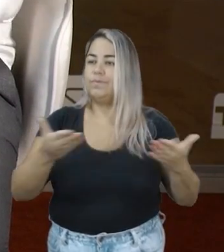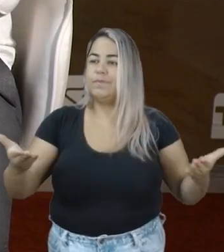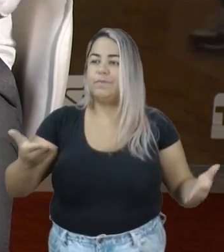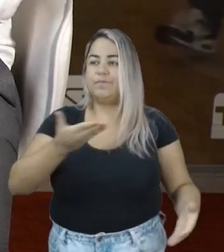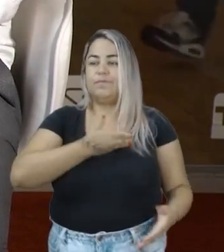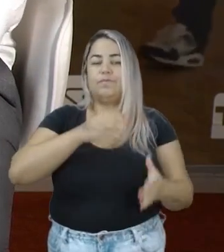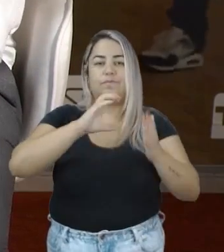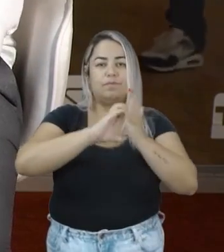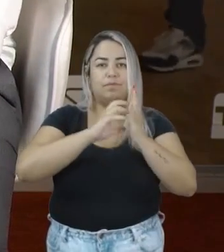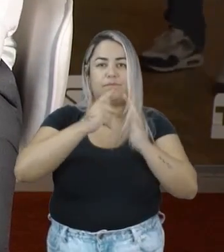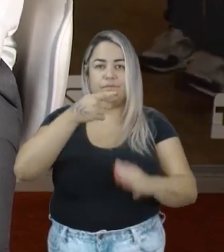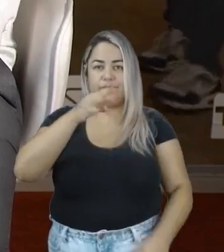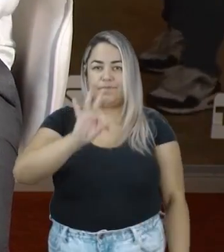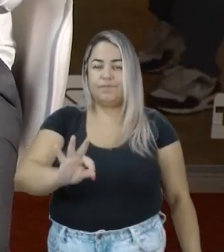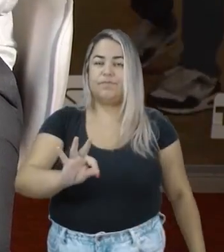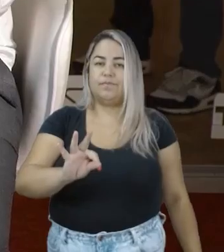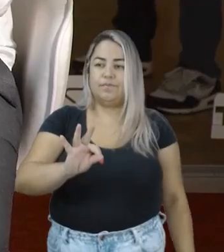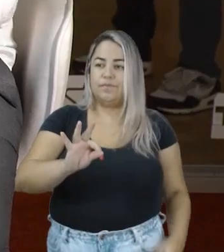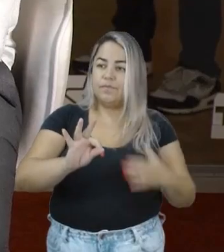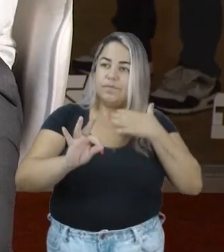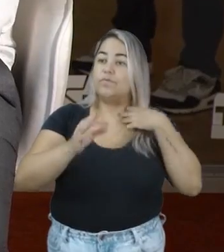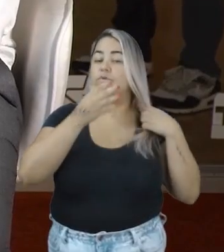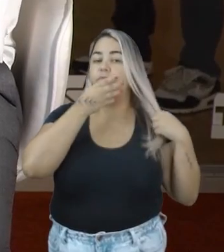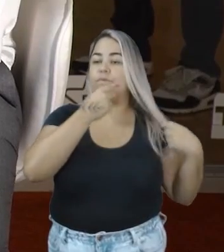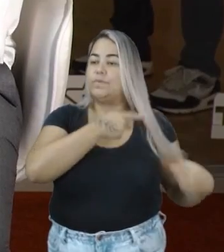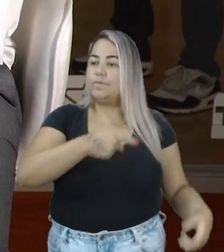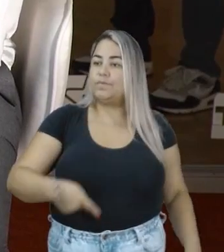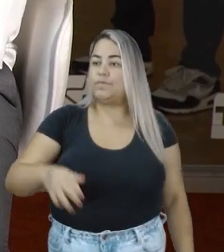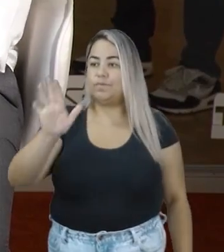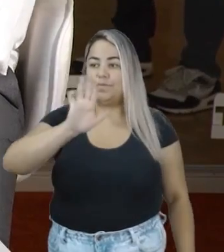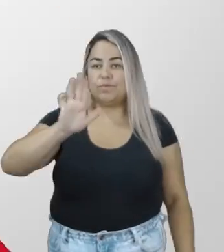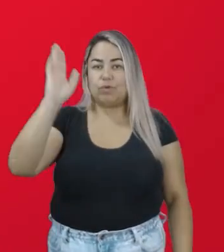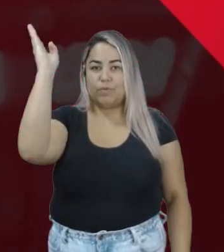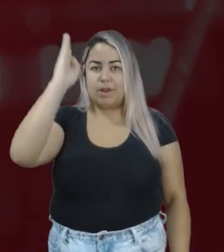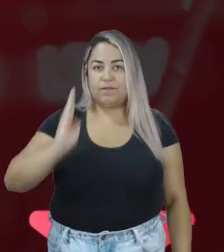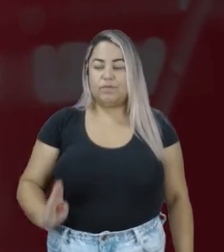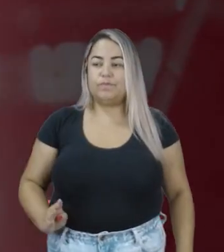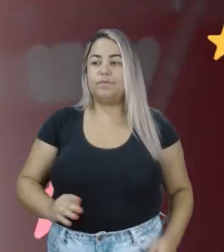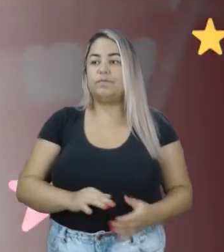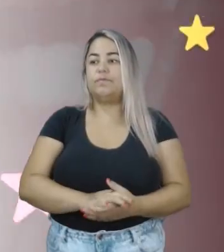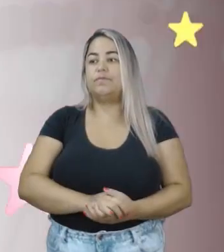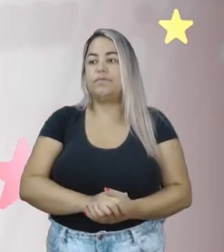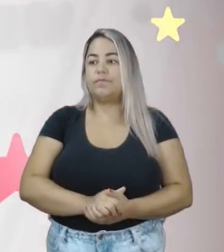do Partido dos Trabalhadores, do Partido do Presidente Lula em todo o Brasil.